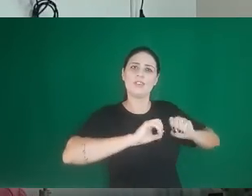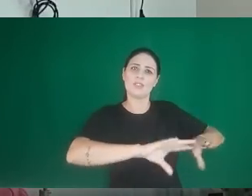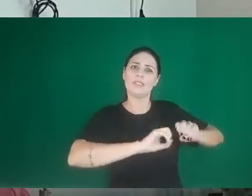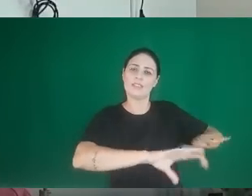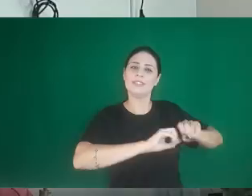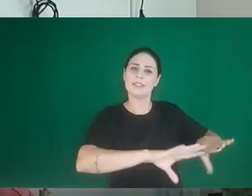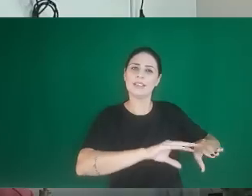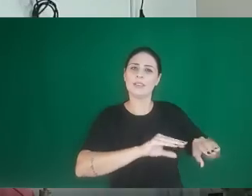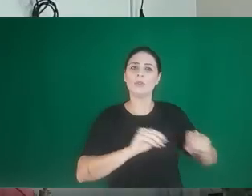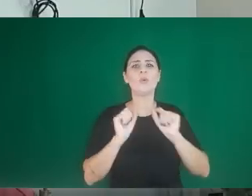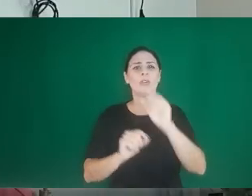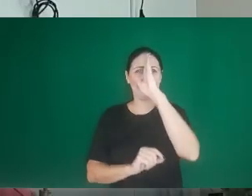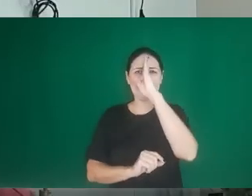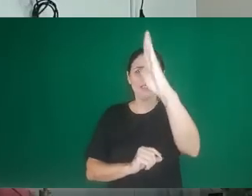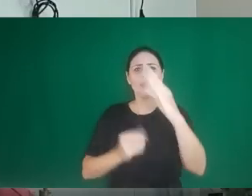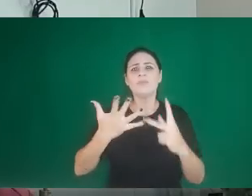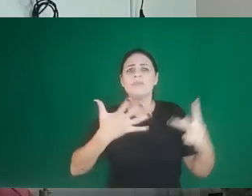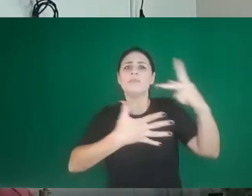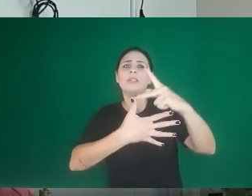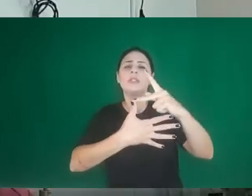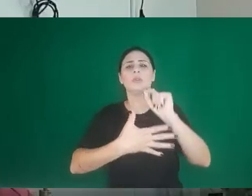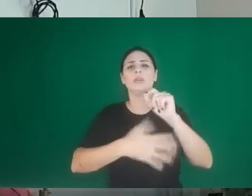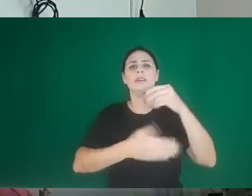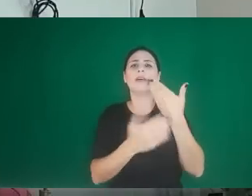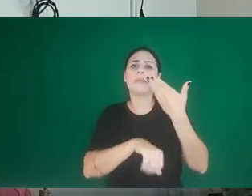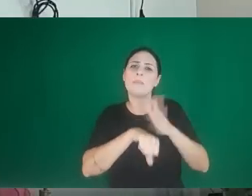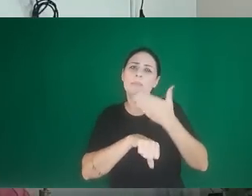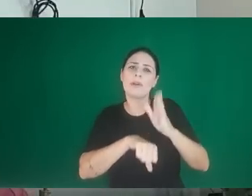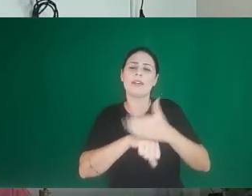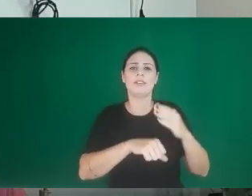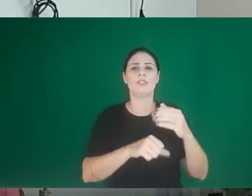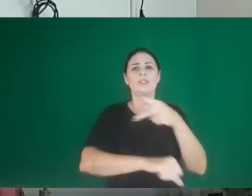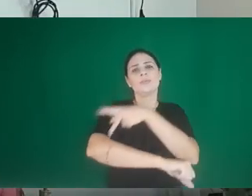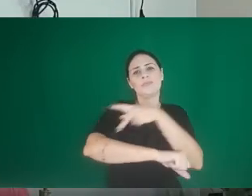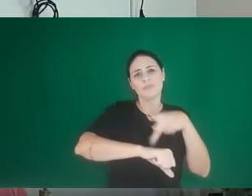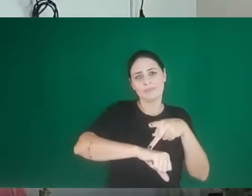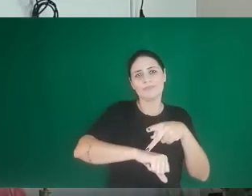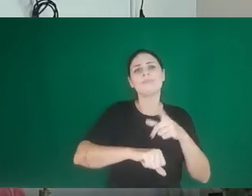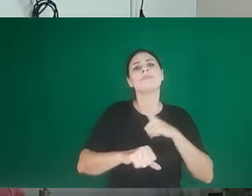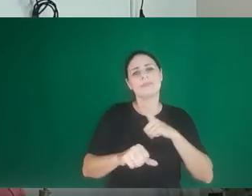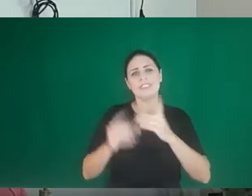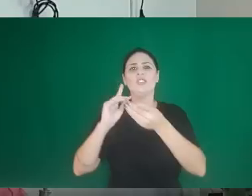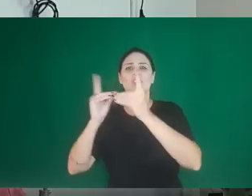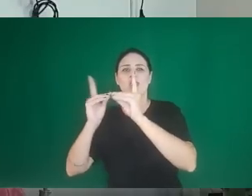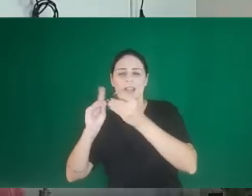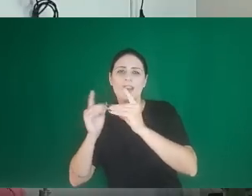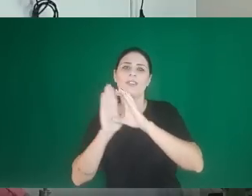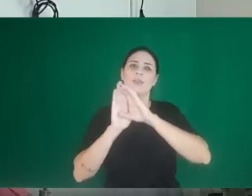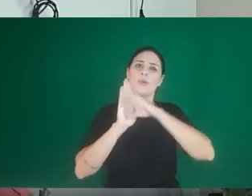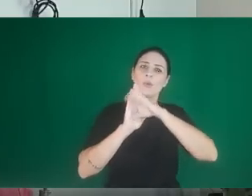ações de ensino. O que priorizar na prática pedagógica? A gente permeia ali um pouquinho da didática,